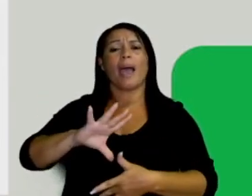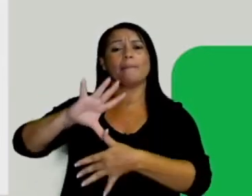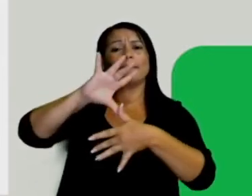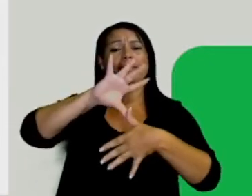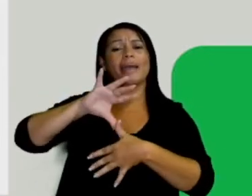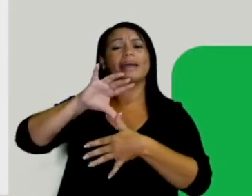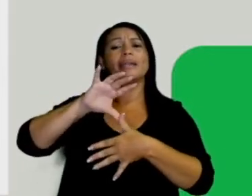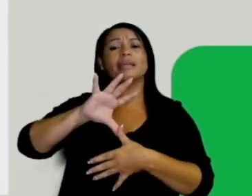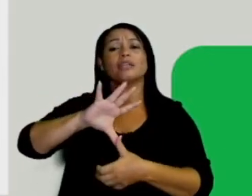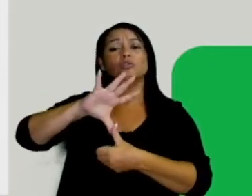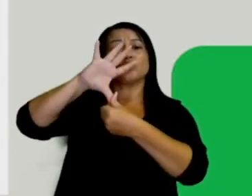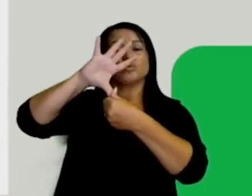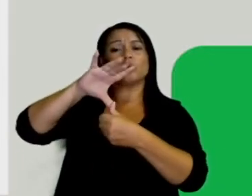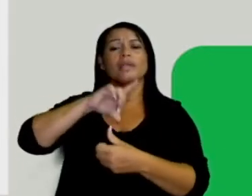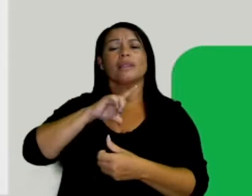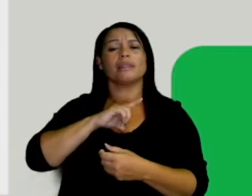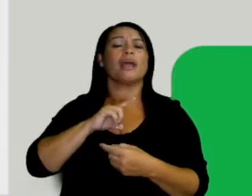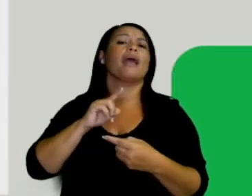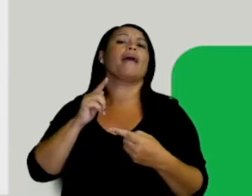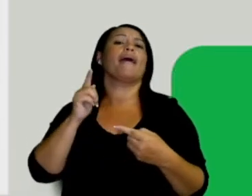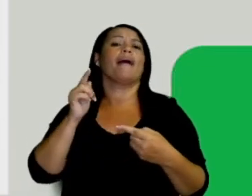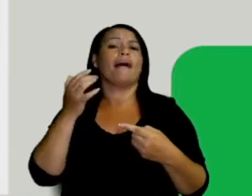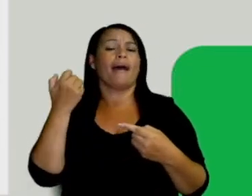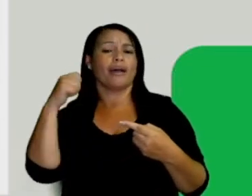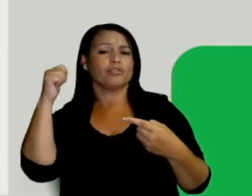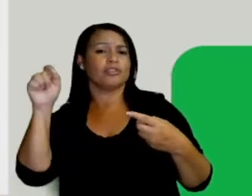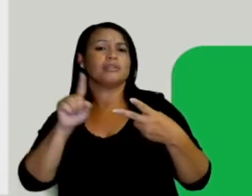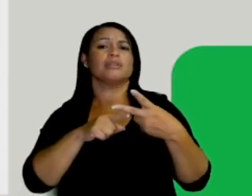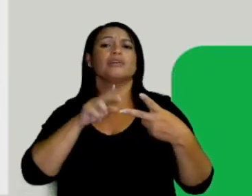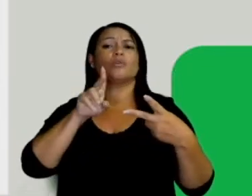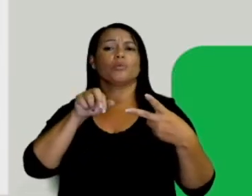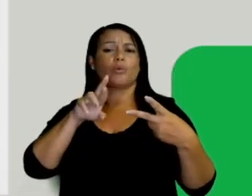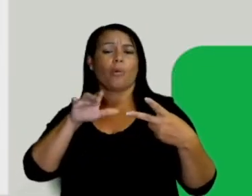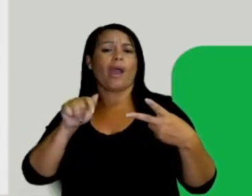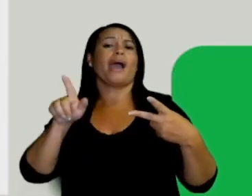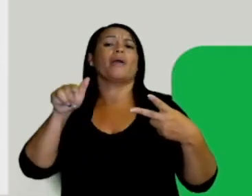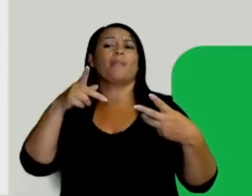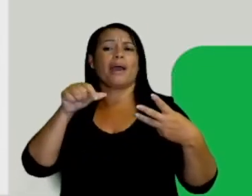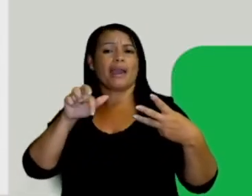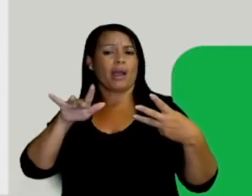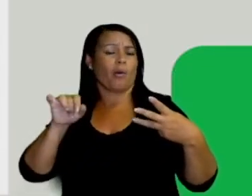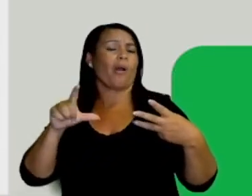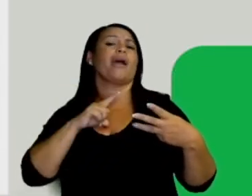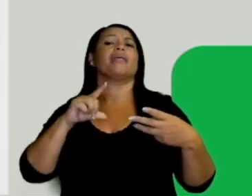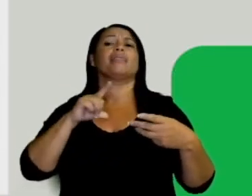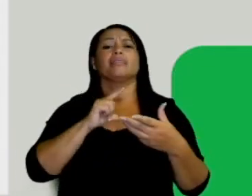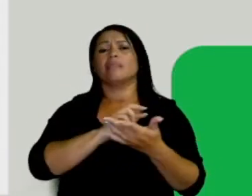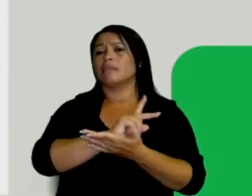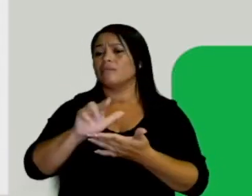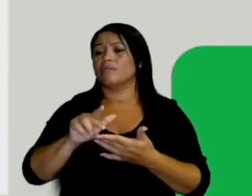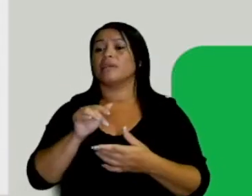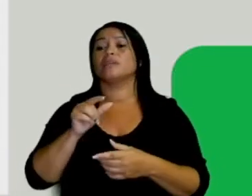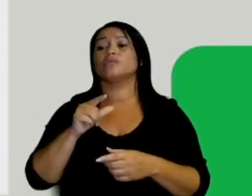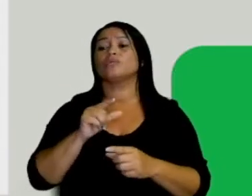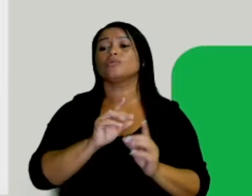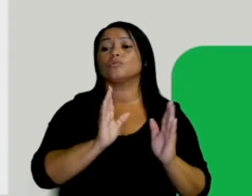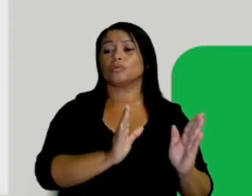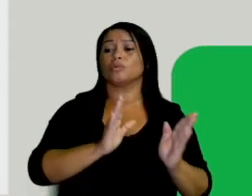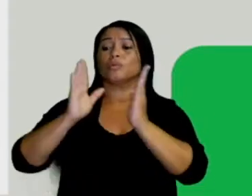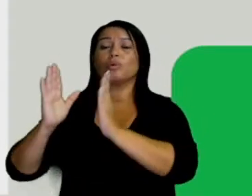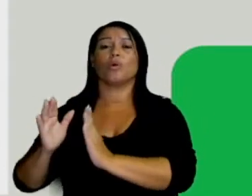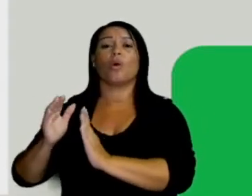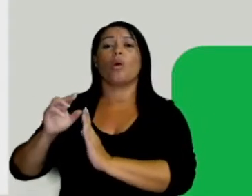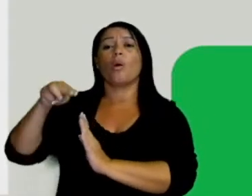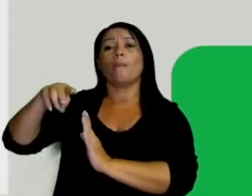Brasil, Argentina, Uruguai, Paraguai, entre outros. O mapa 2 corresponde a uma outra classificação, onde você tem aí 2 regiões